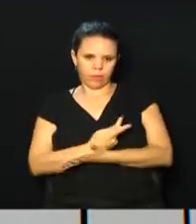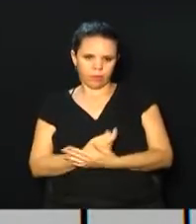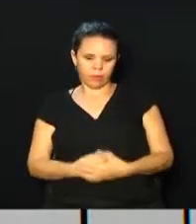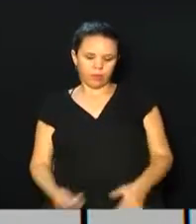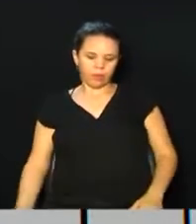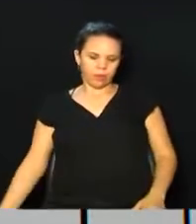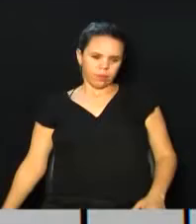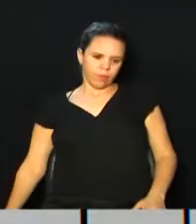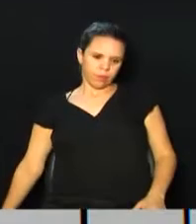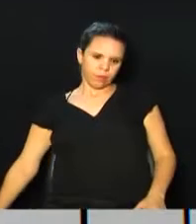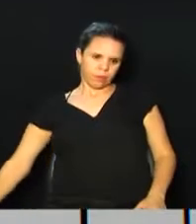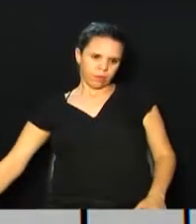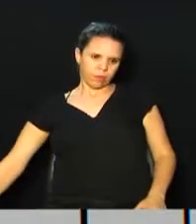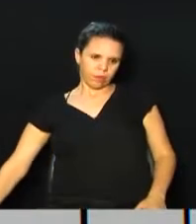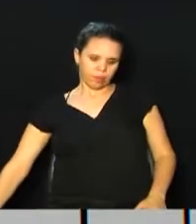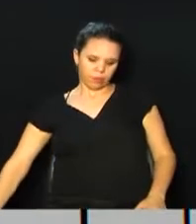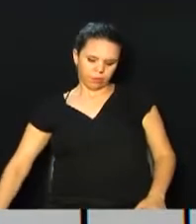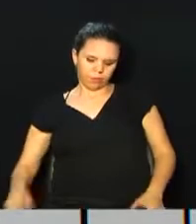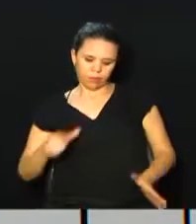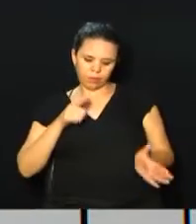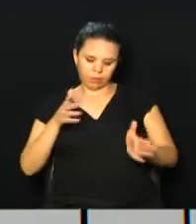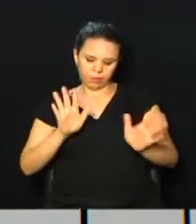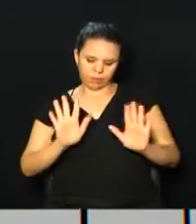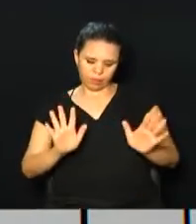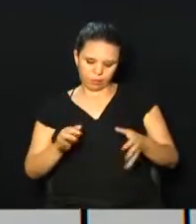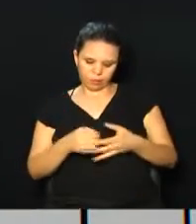irregular nesses rios, né?